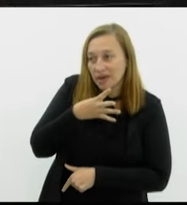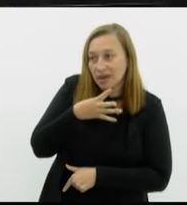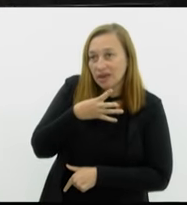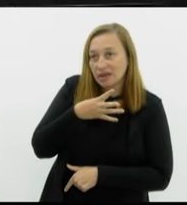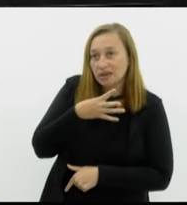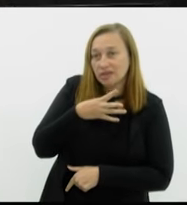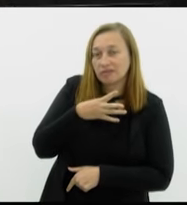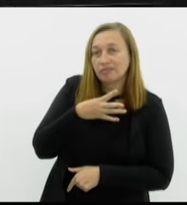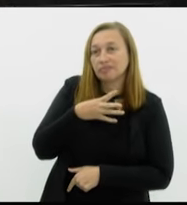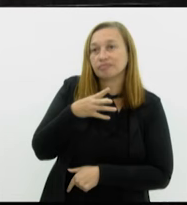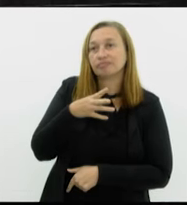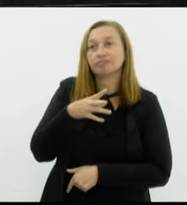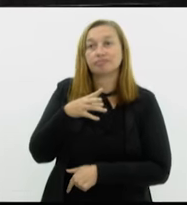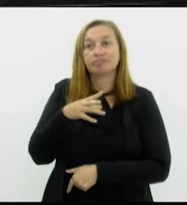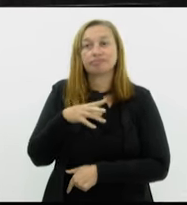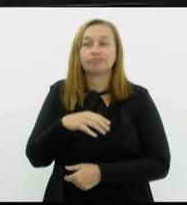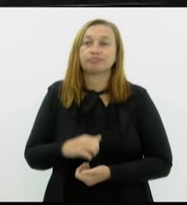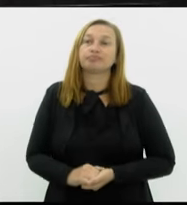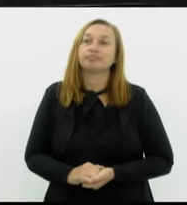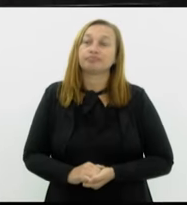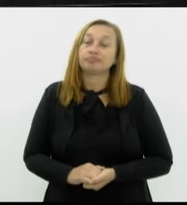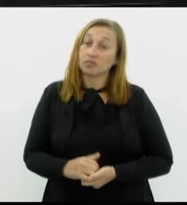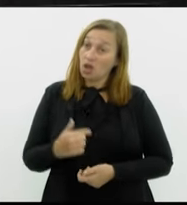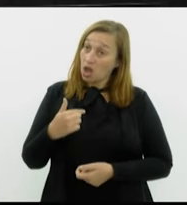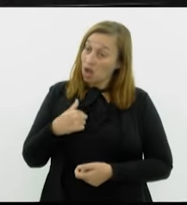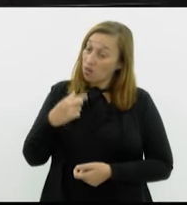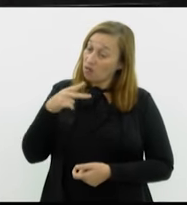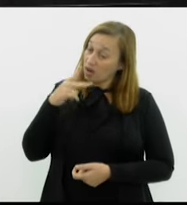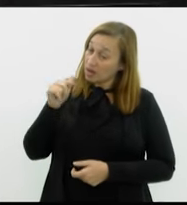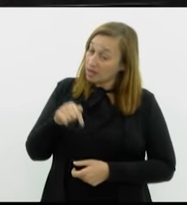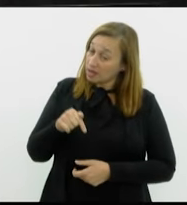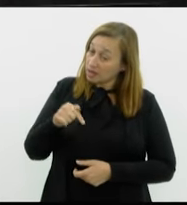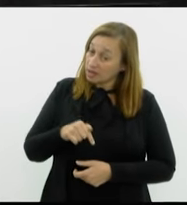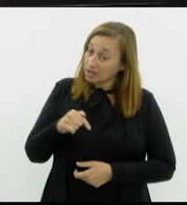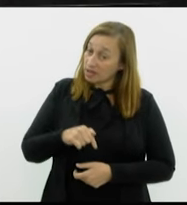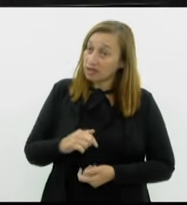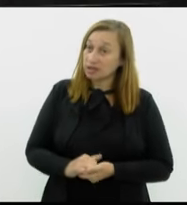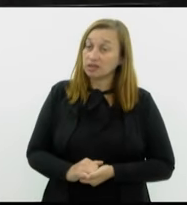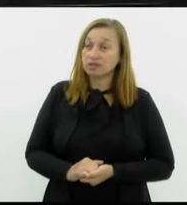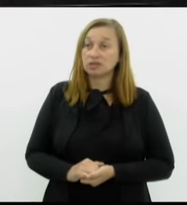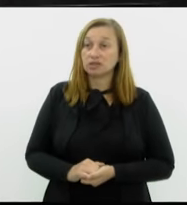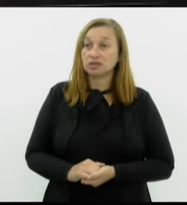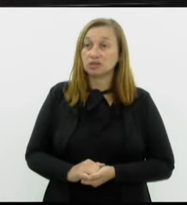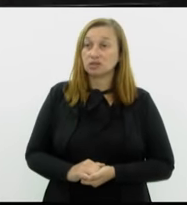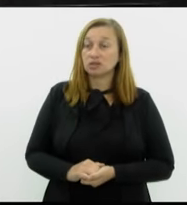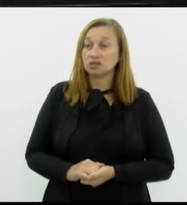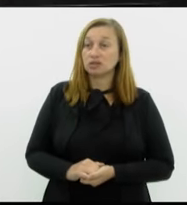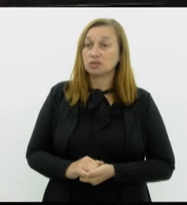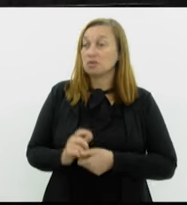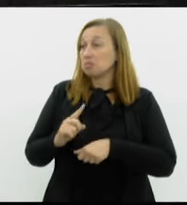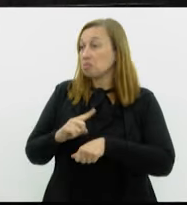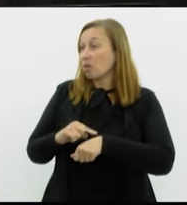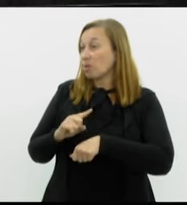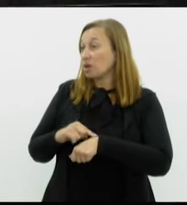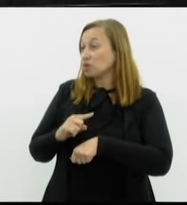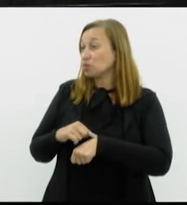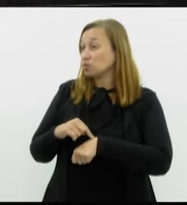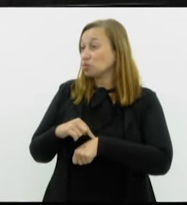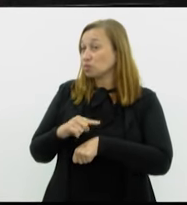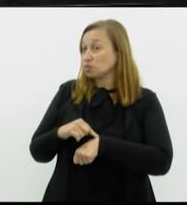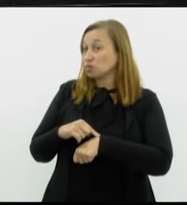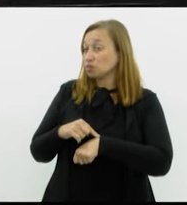Excelência, que disse eu aqui, que foi um dos raros momentos